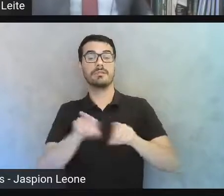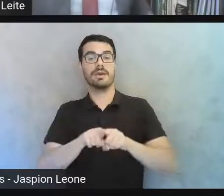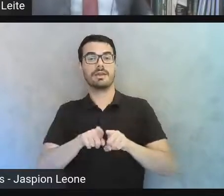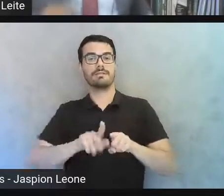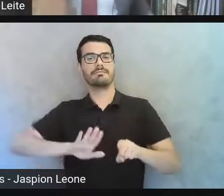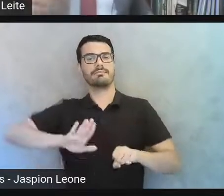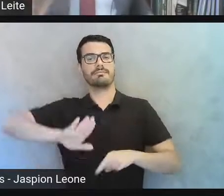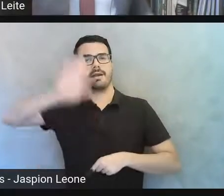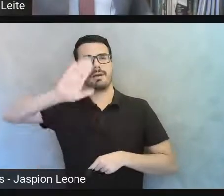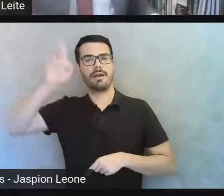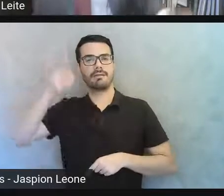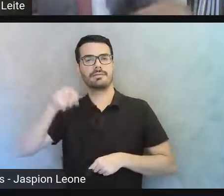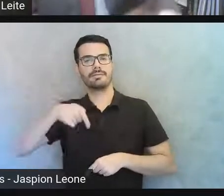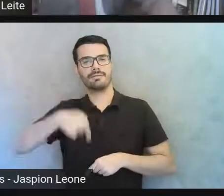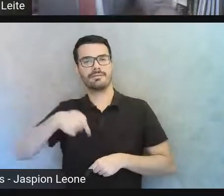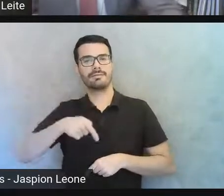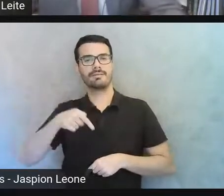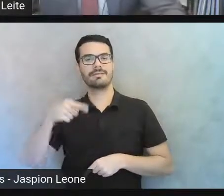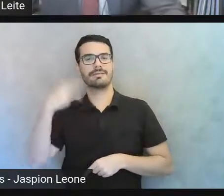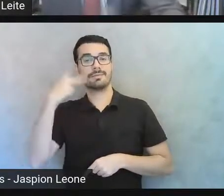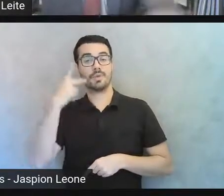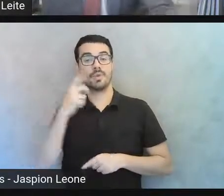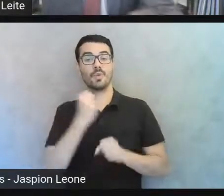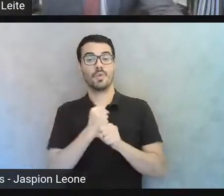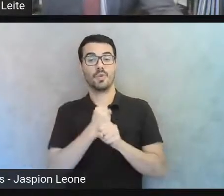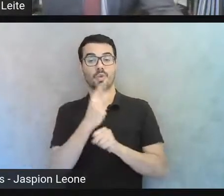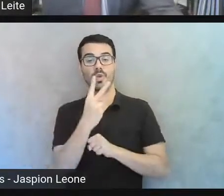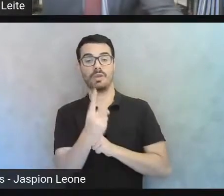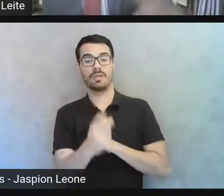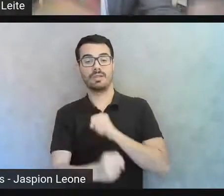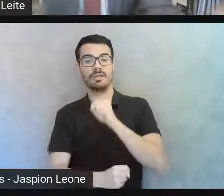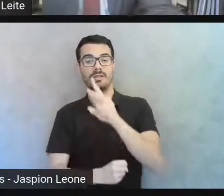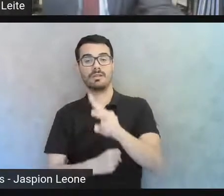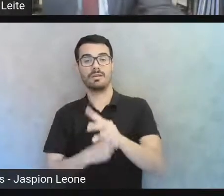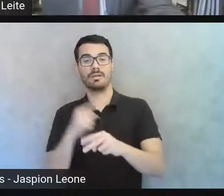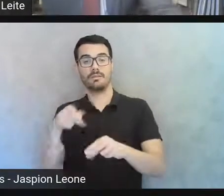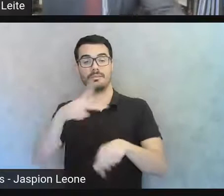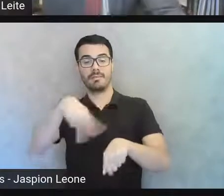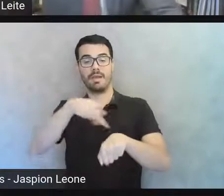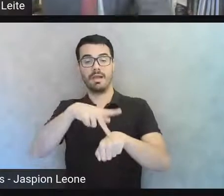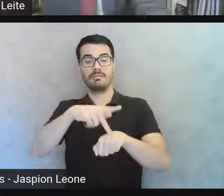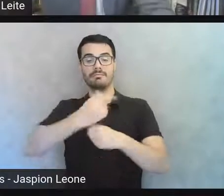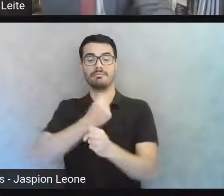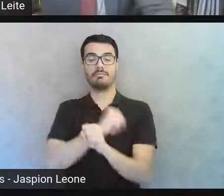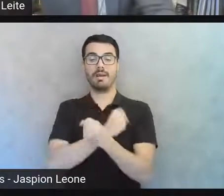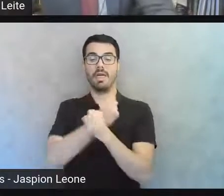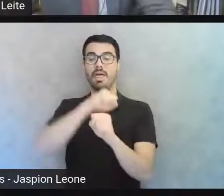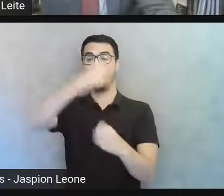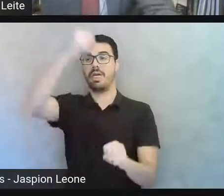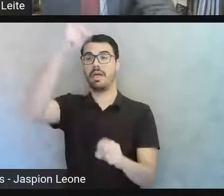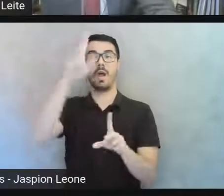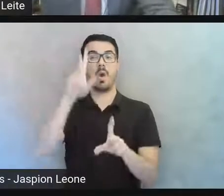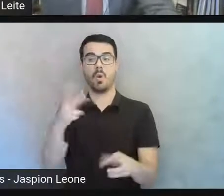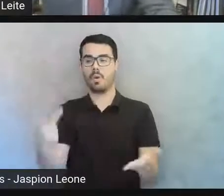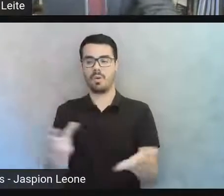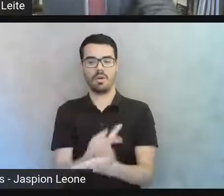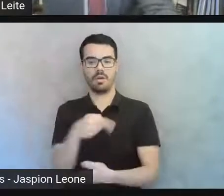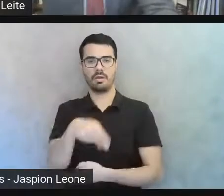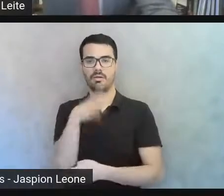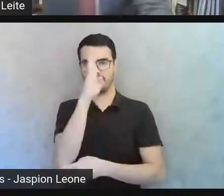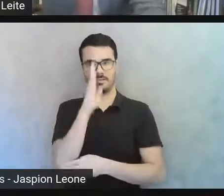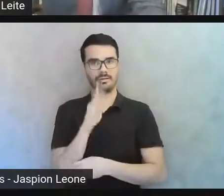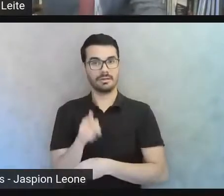como nós temos no Brasil a cada 2 anos, em um país de dimensões continentais, como é o caso do Brasil,